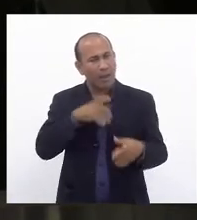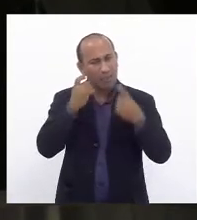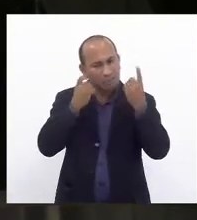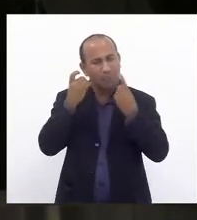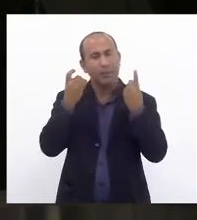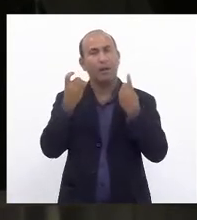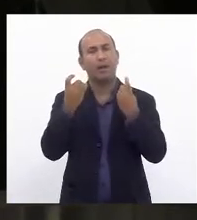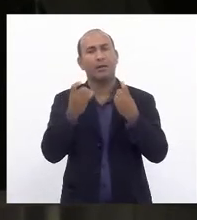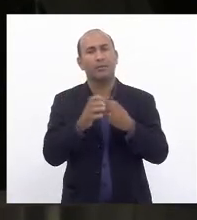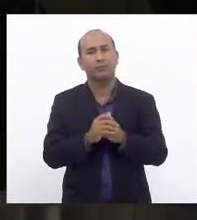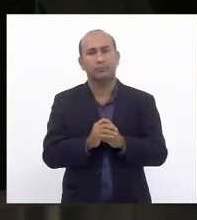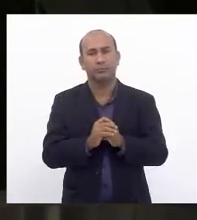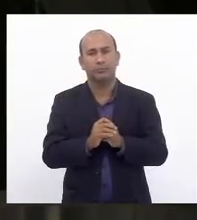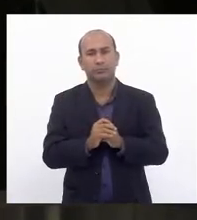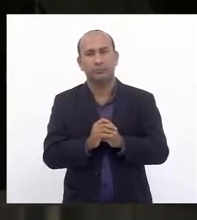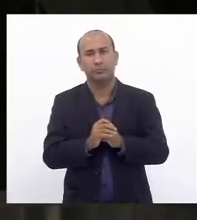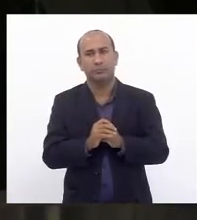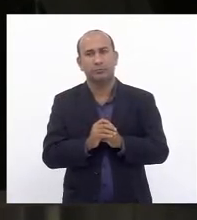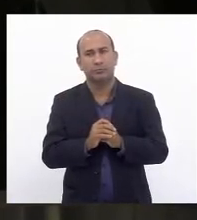preocupa.